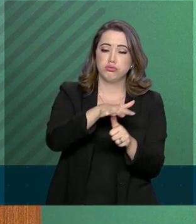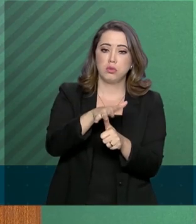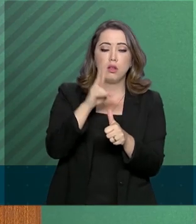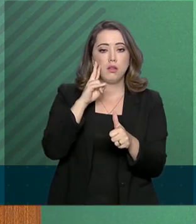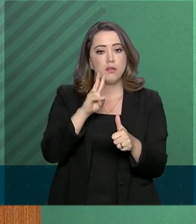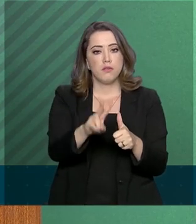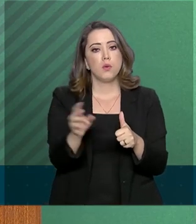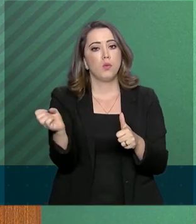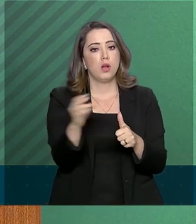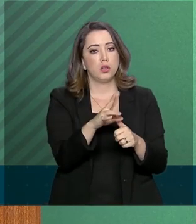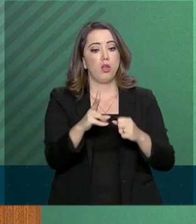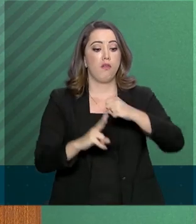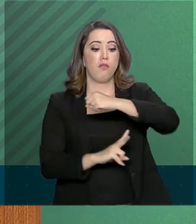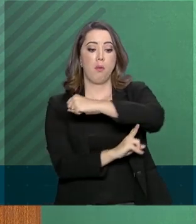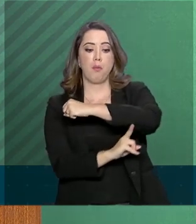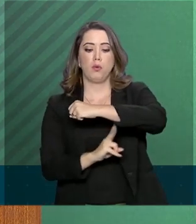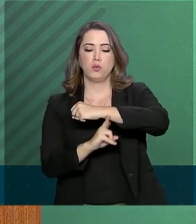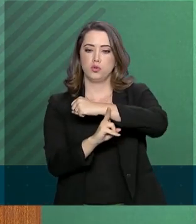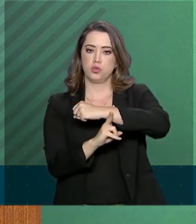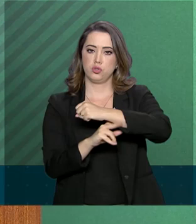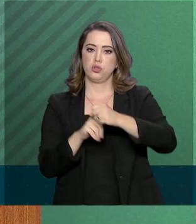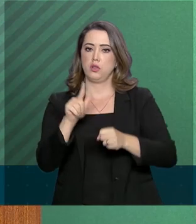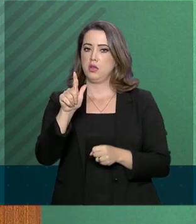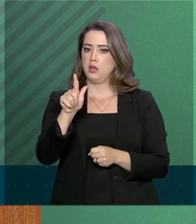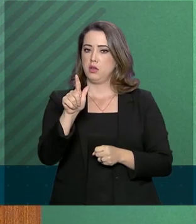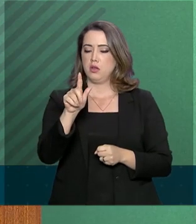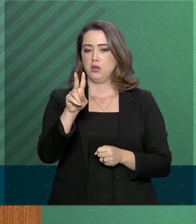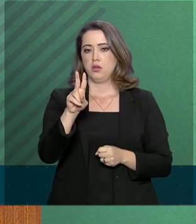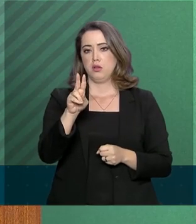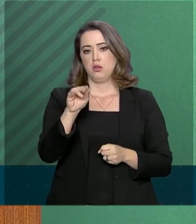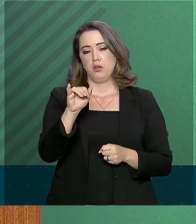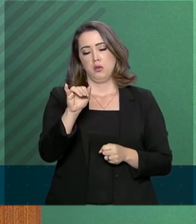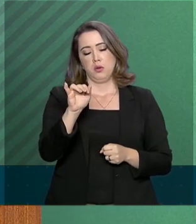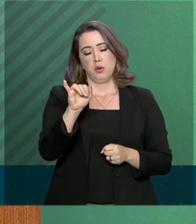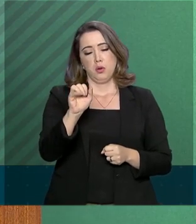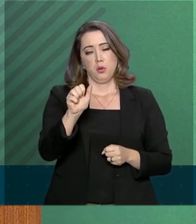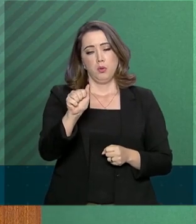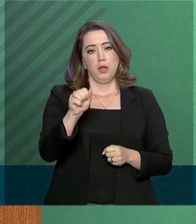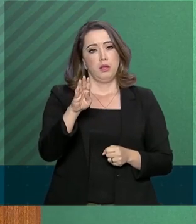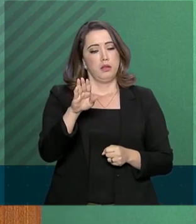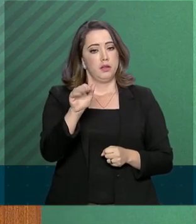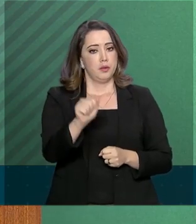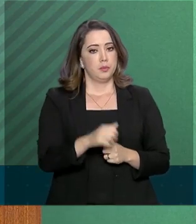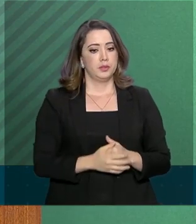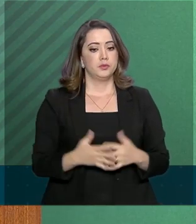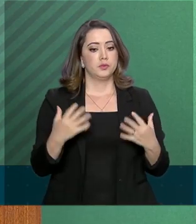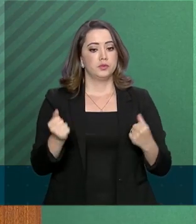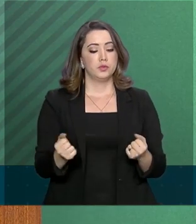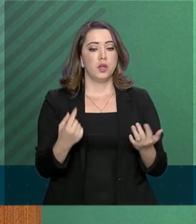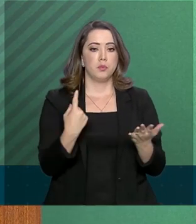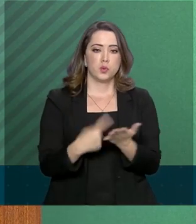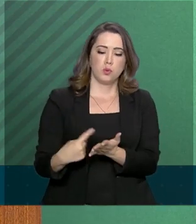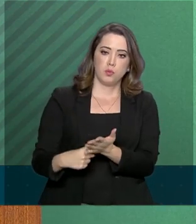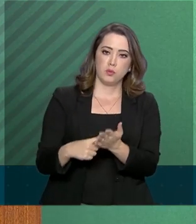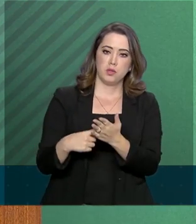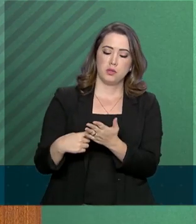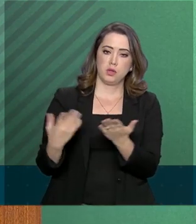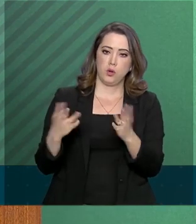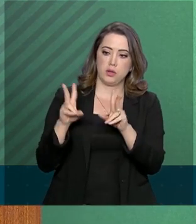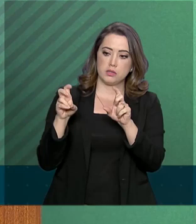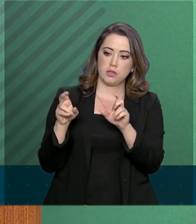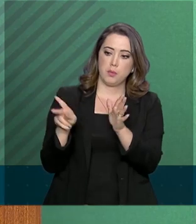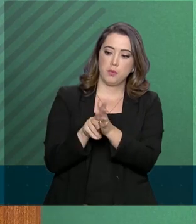primeiro semestre de 2000 e 2011 os assuntos dos ministérios